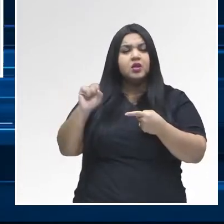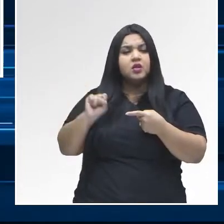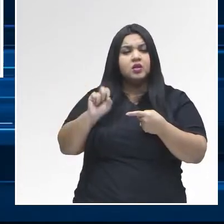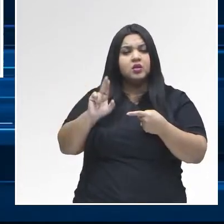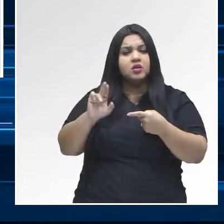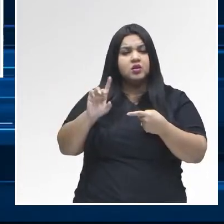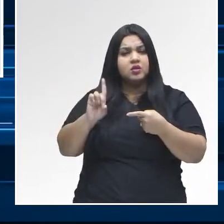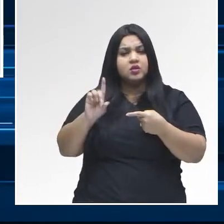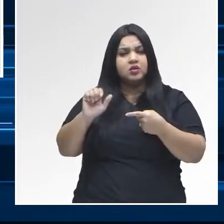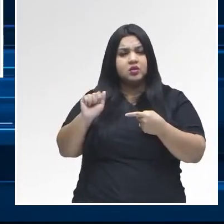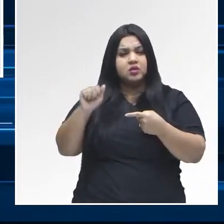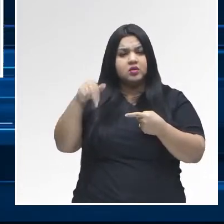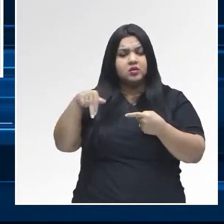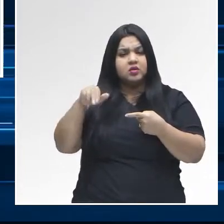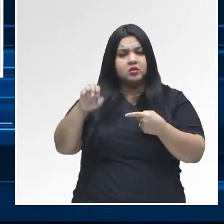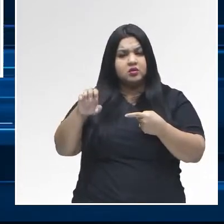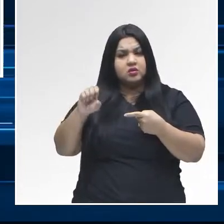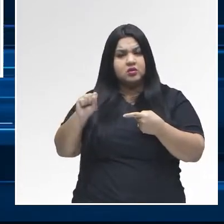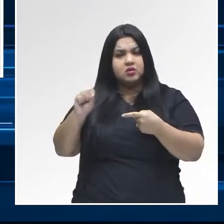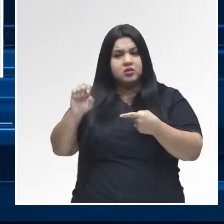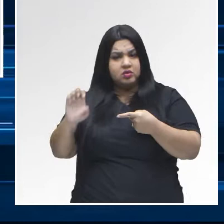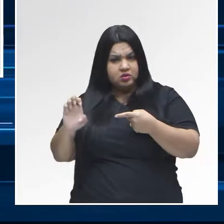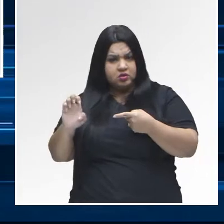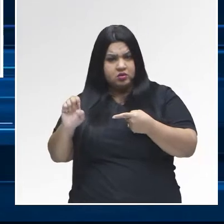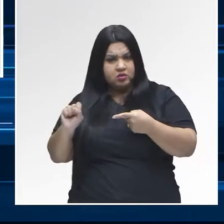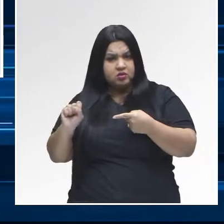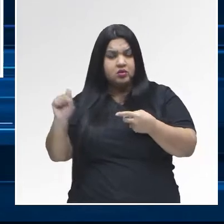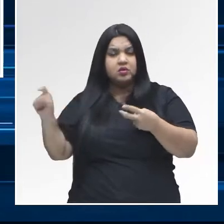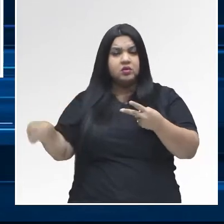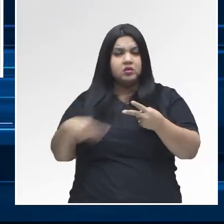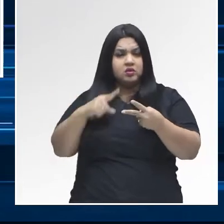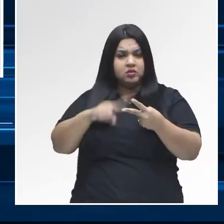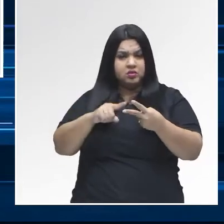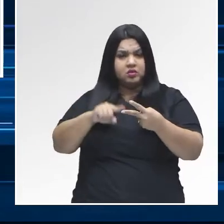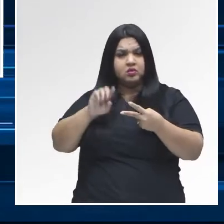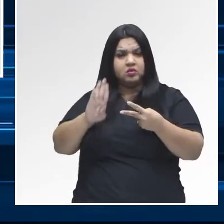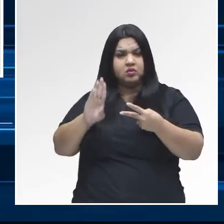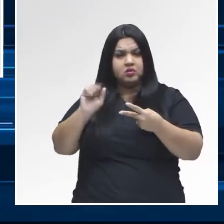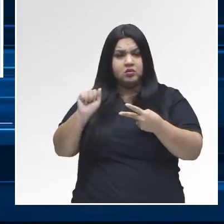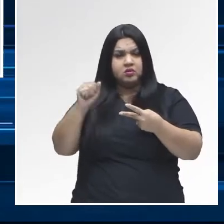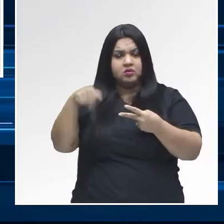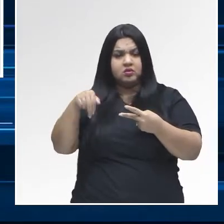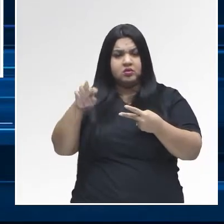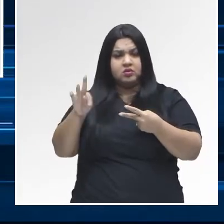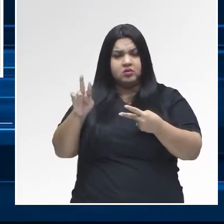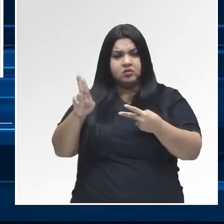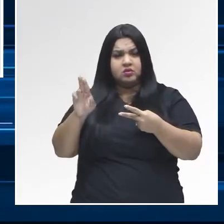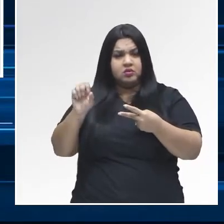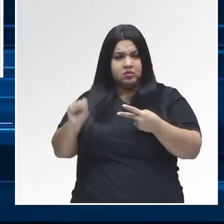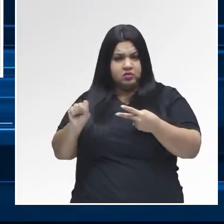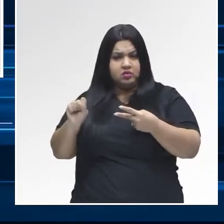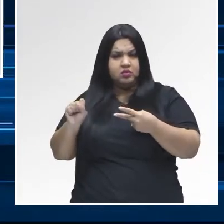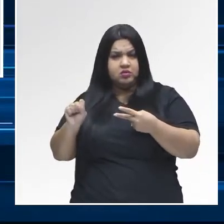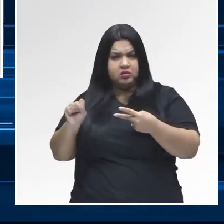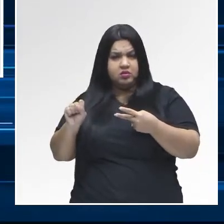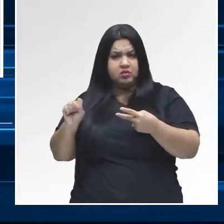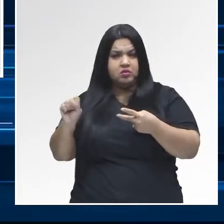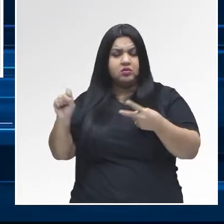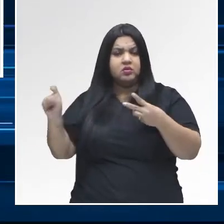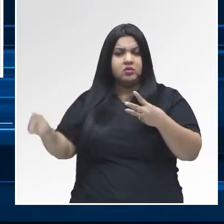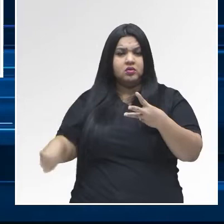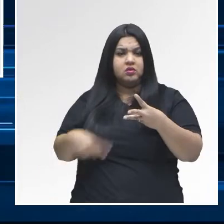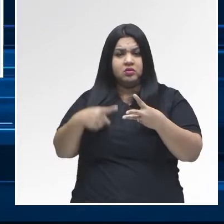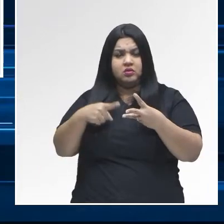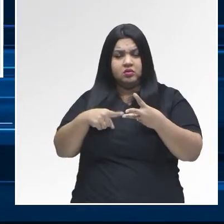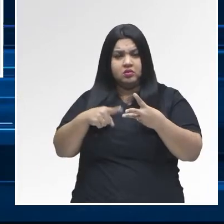culturas Yorubá, Gegés e Fante-Achantes. Os bantus, que provinham da Angola, os congoleses e os